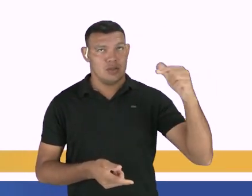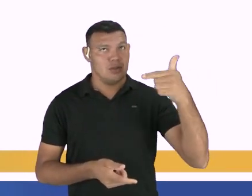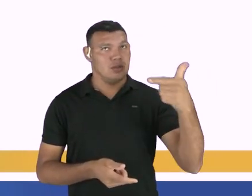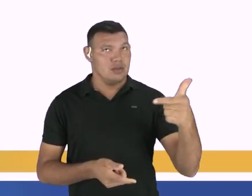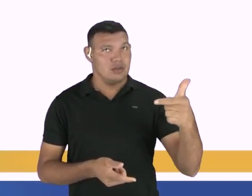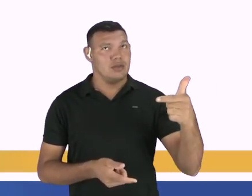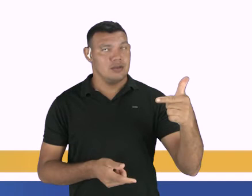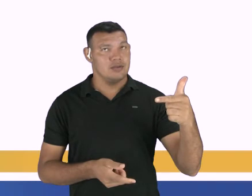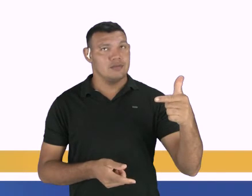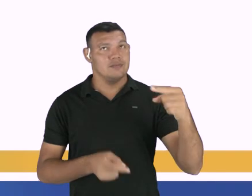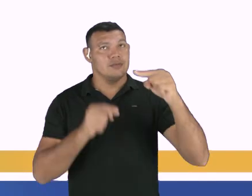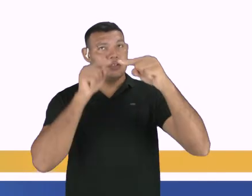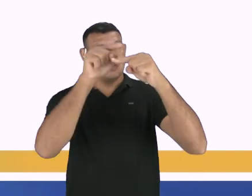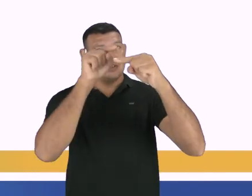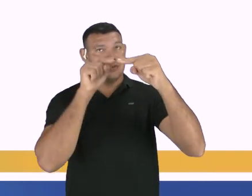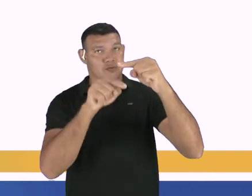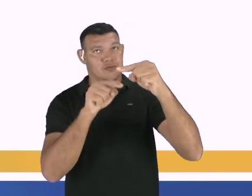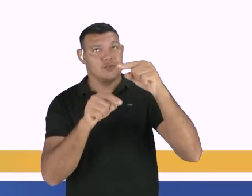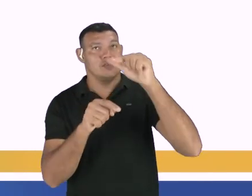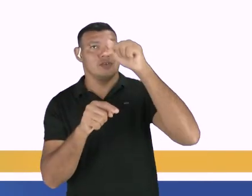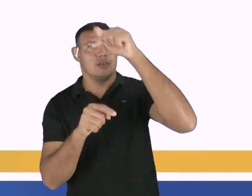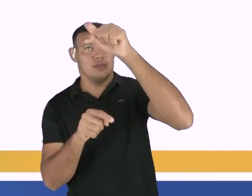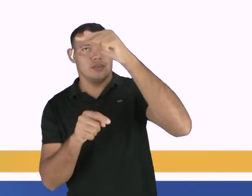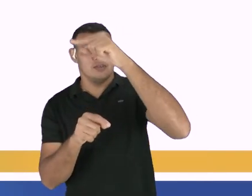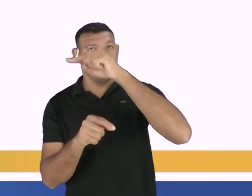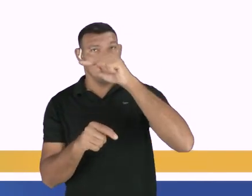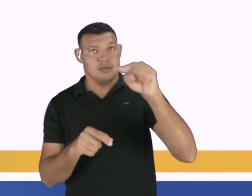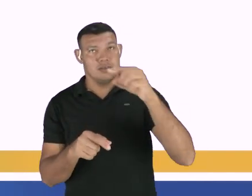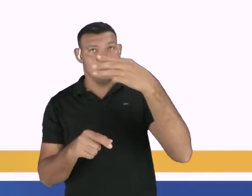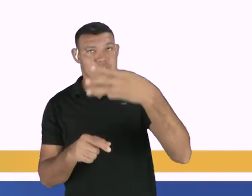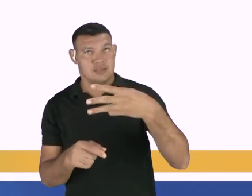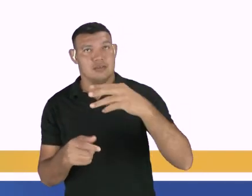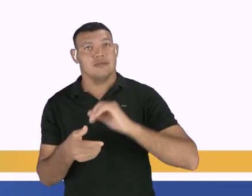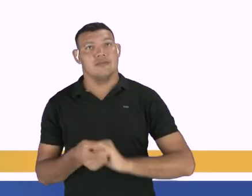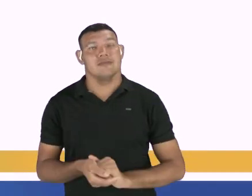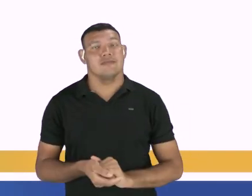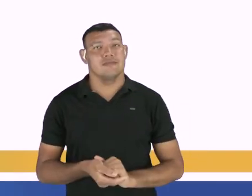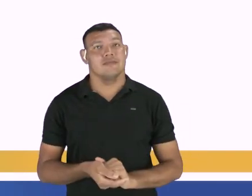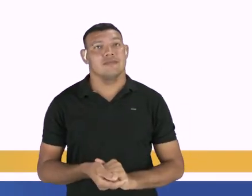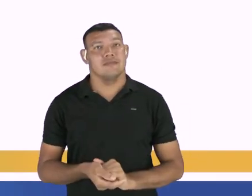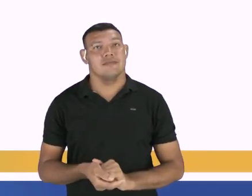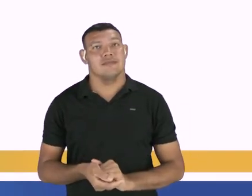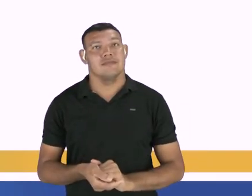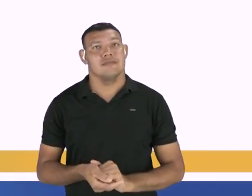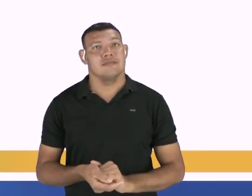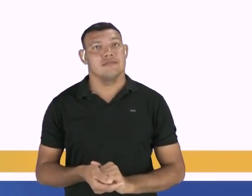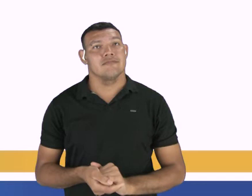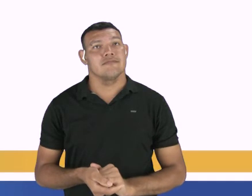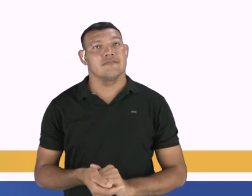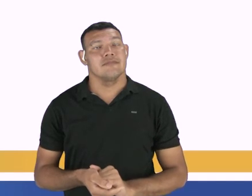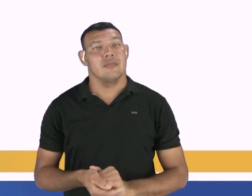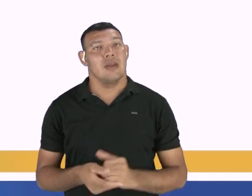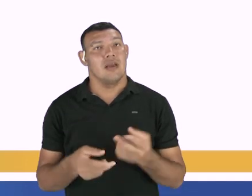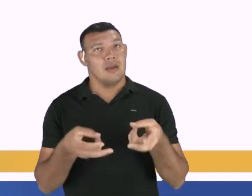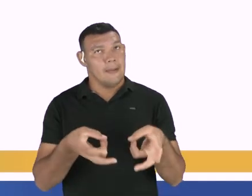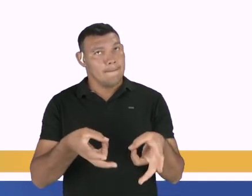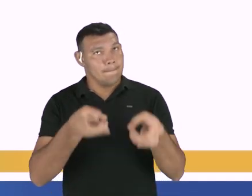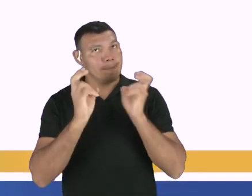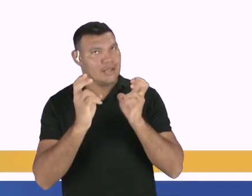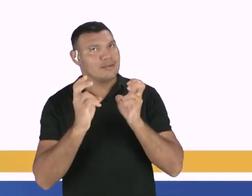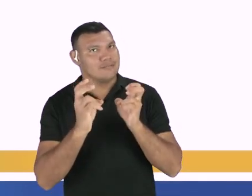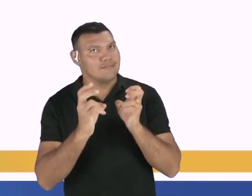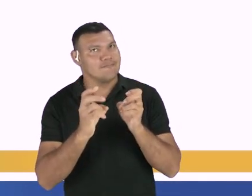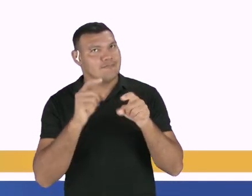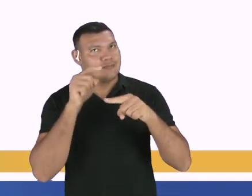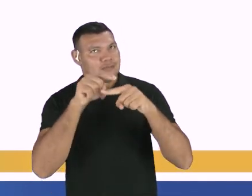9/2 dividido por 7/3, ok? Então, aí eu já tenho uma divisão de frações montada.